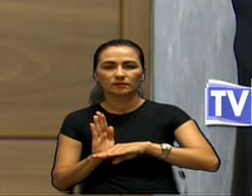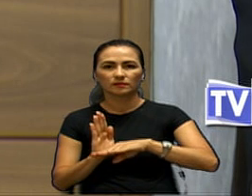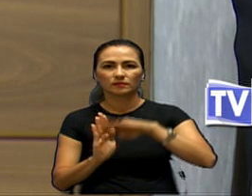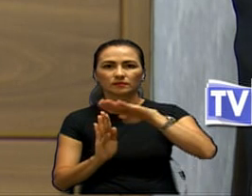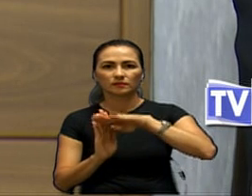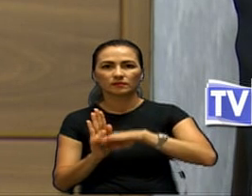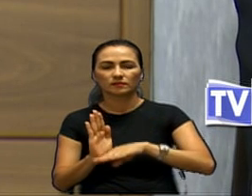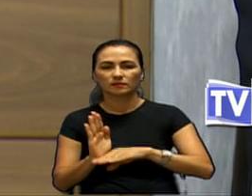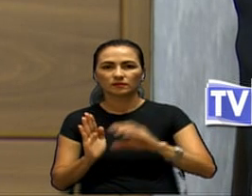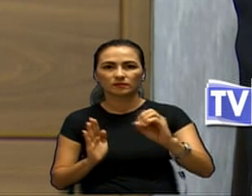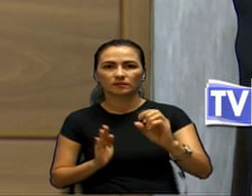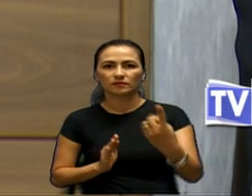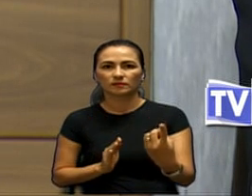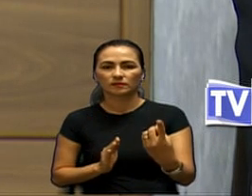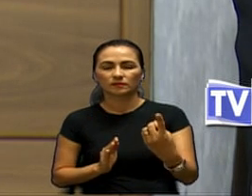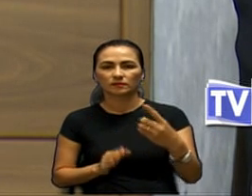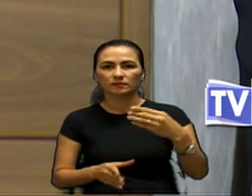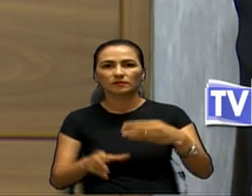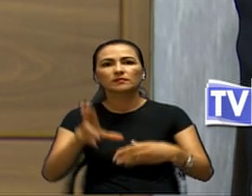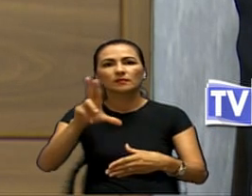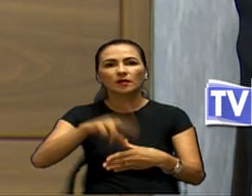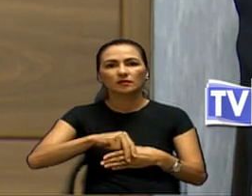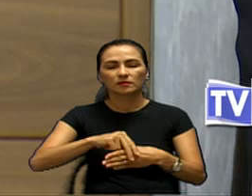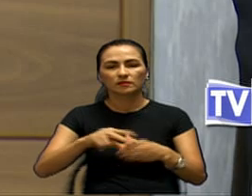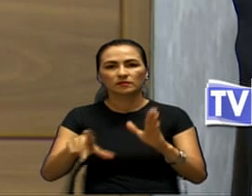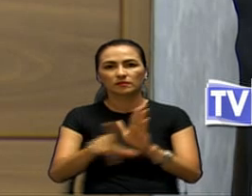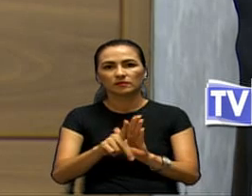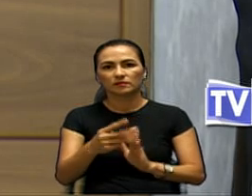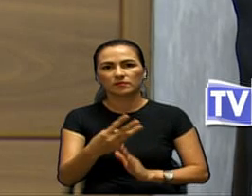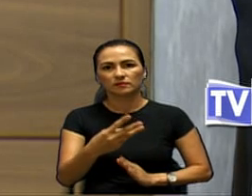da tabela número 01, anexa à Lei